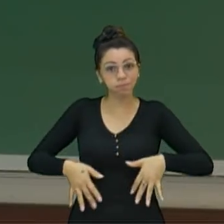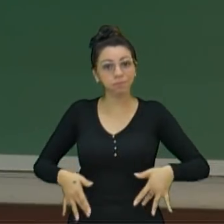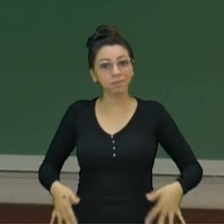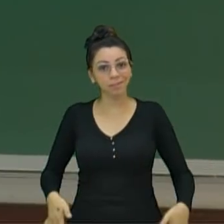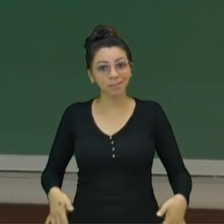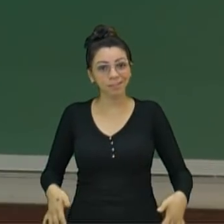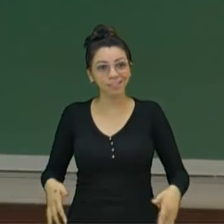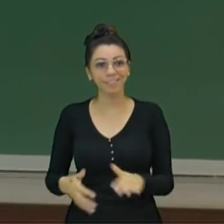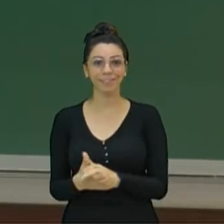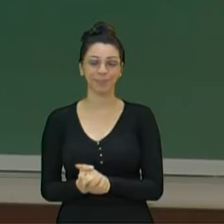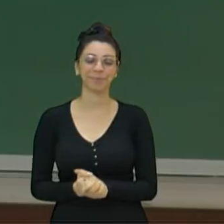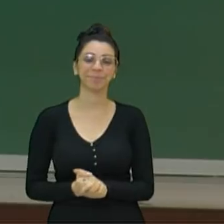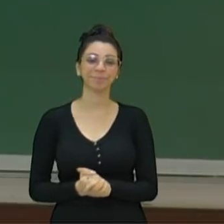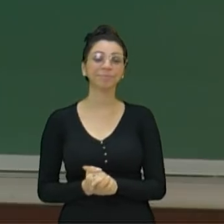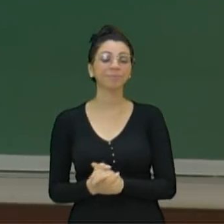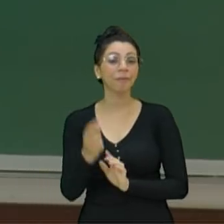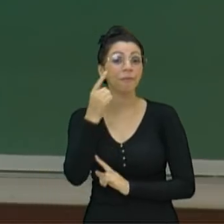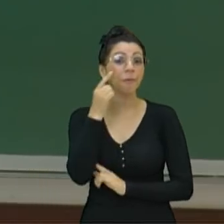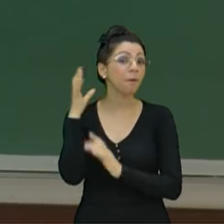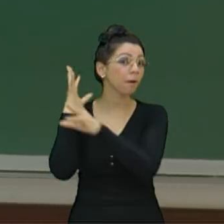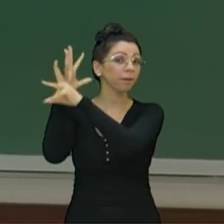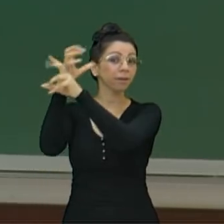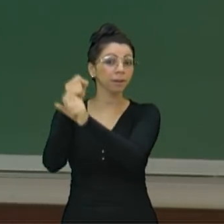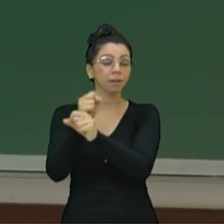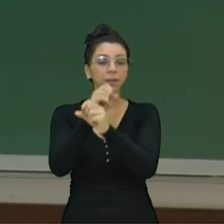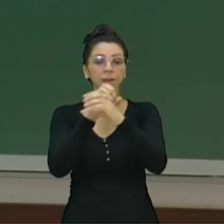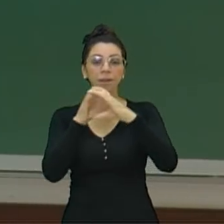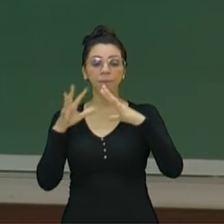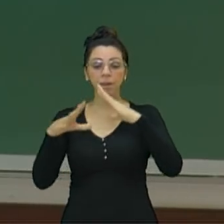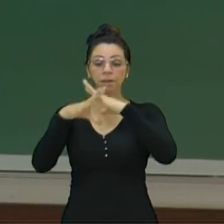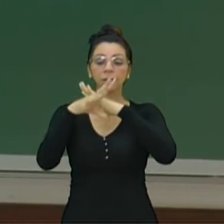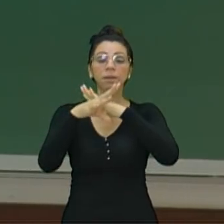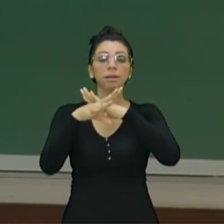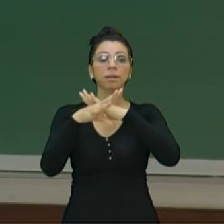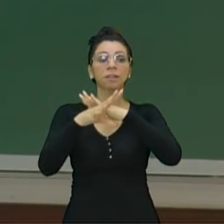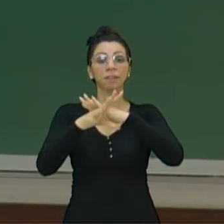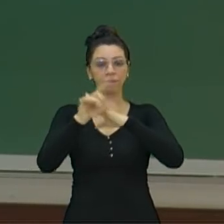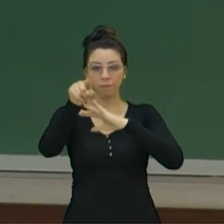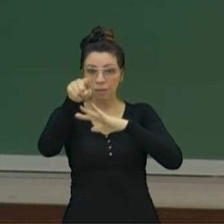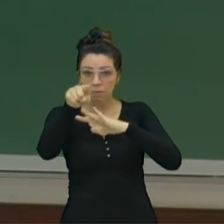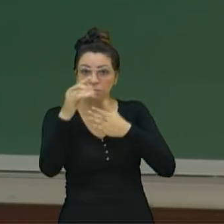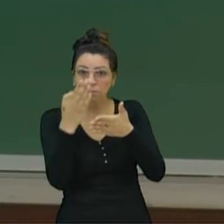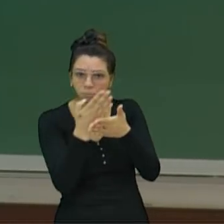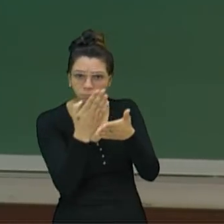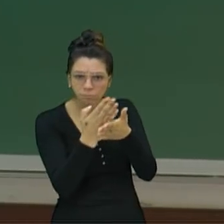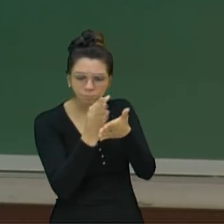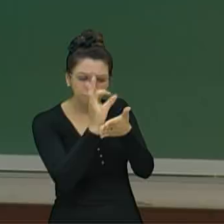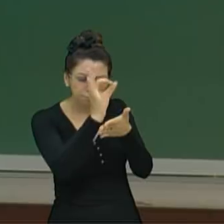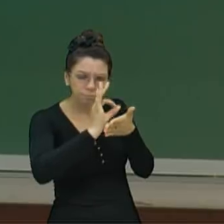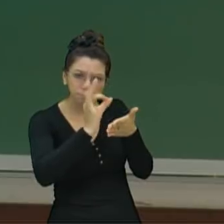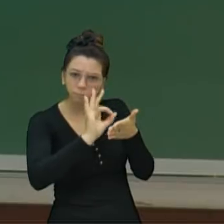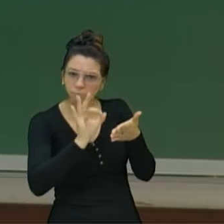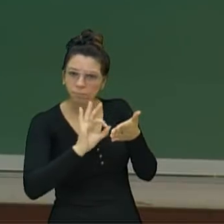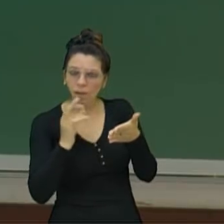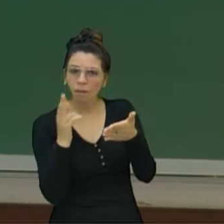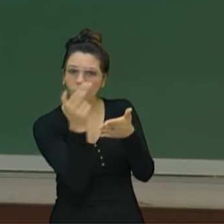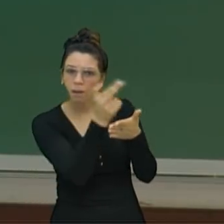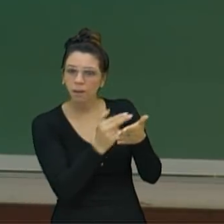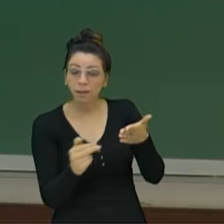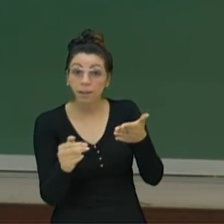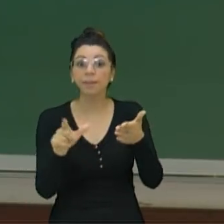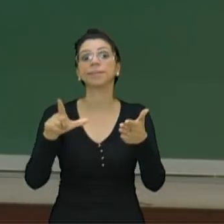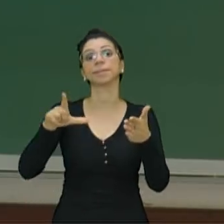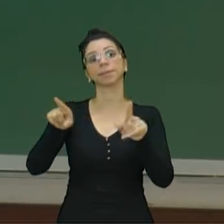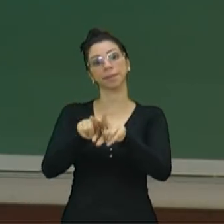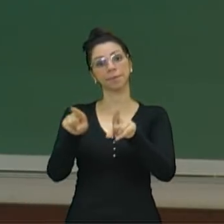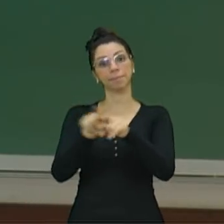do corpo. Então vamos relembrar as partes do neurônio? Você fez desenho no caderno que eu me lembro. Você fez um exercício